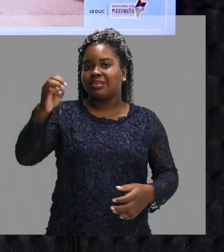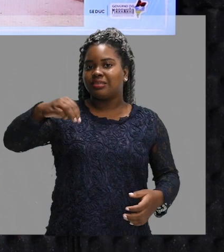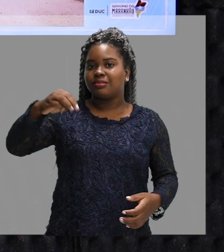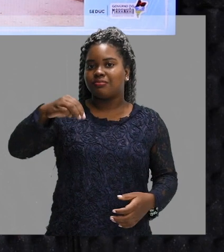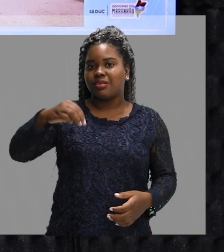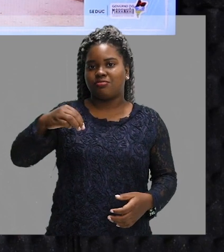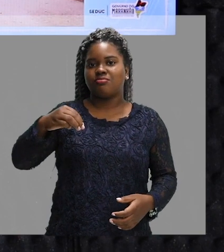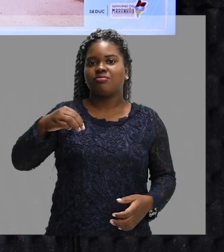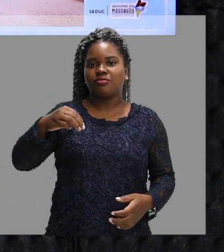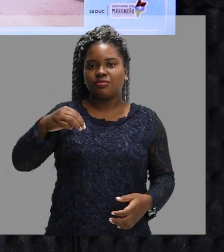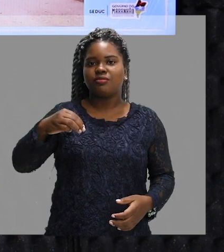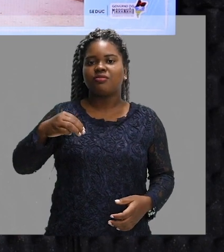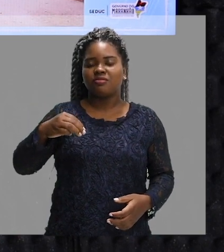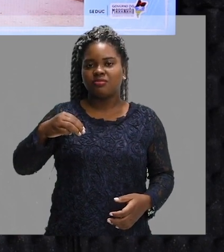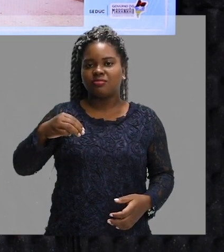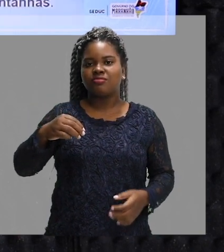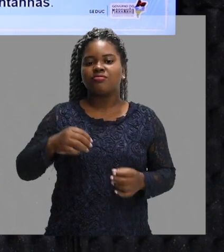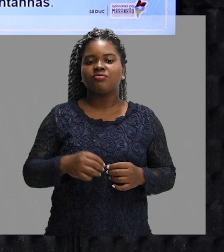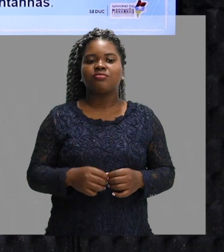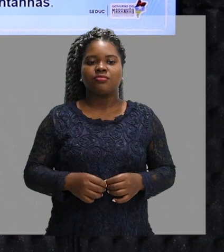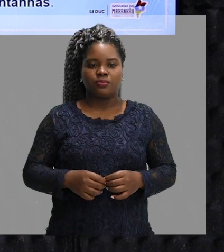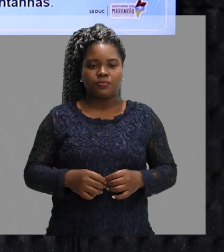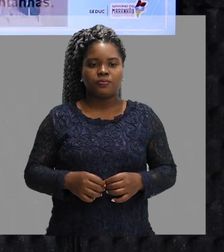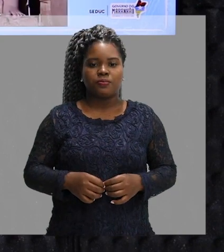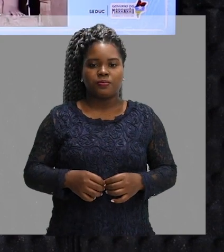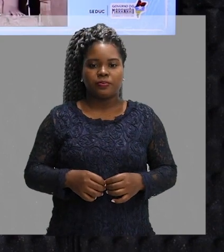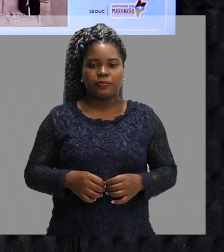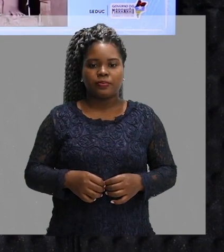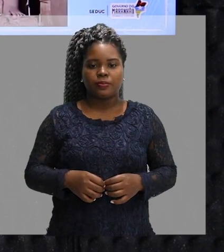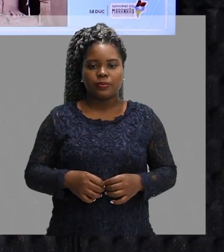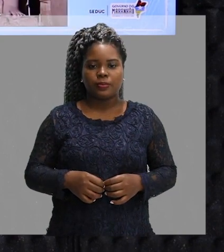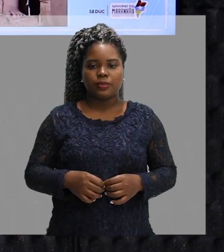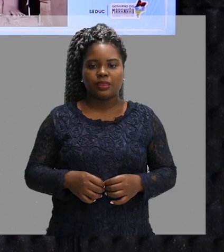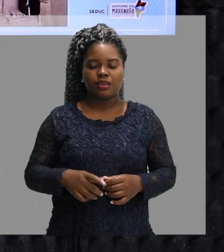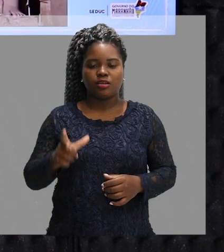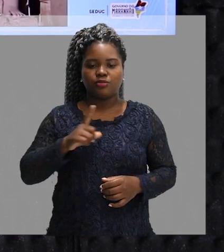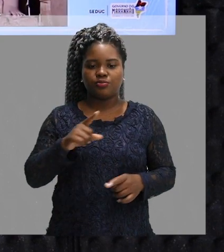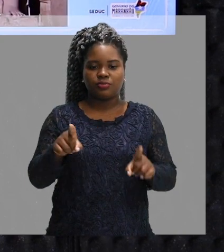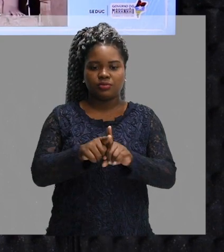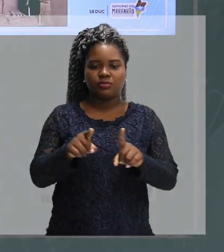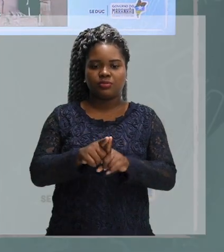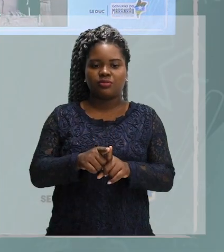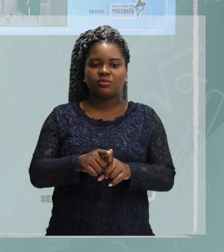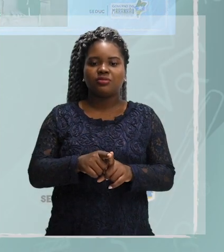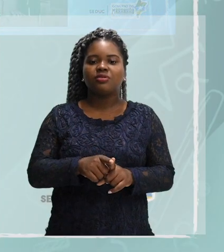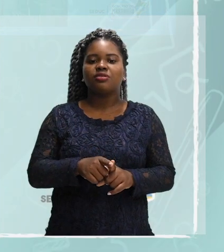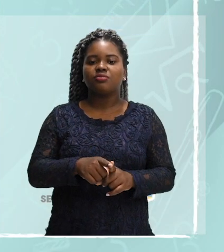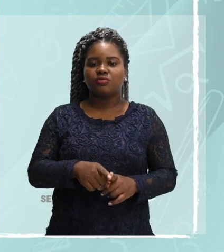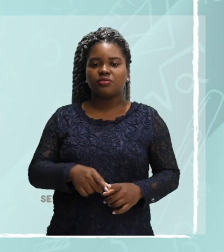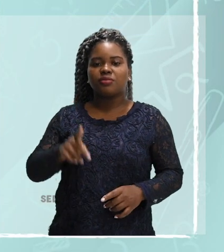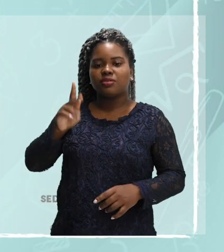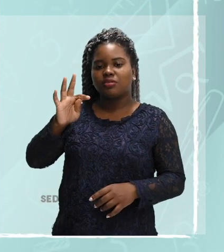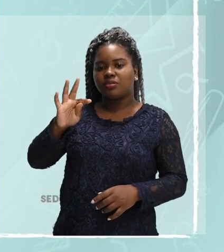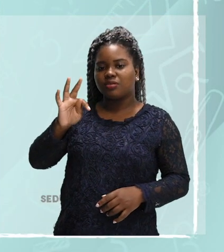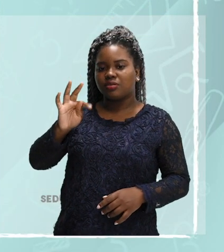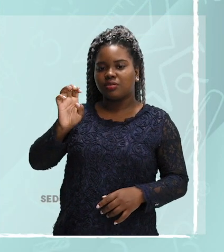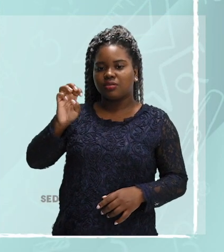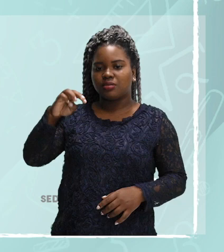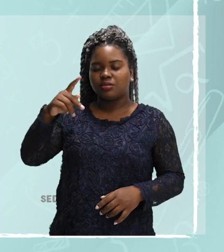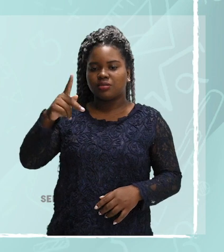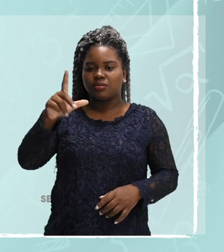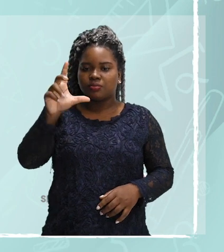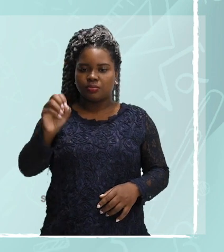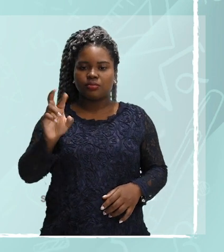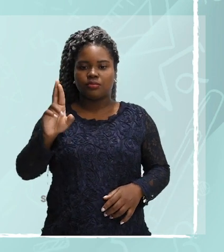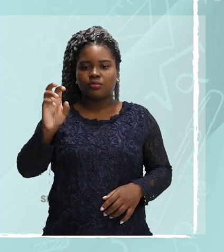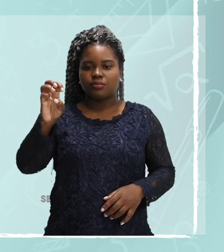estátuas em frente a templos que chegam até 20 metros, que é o caso do templo de Ramsés em Abu Simbel, que é encravado